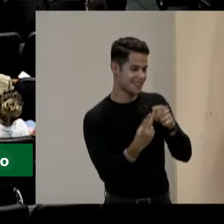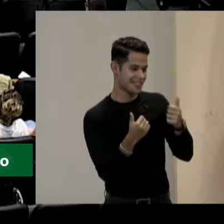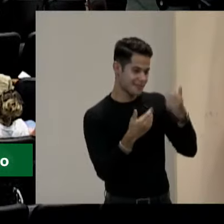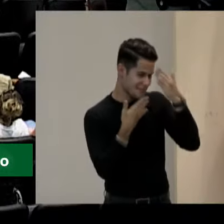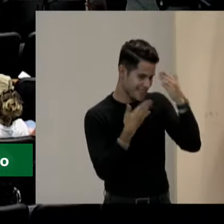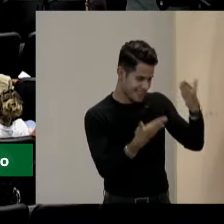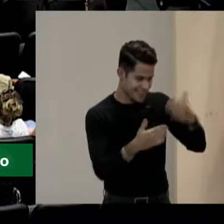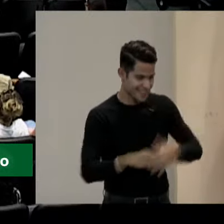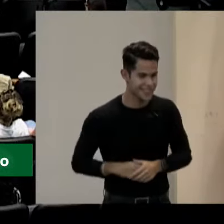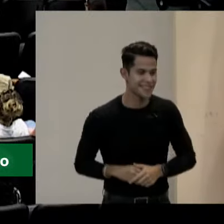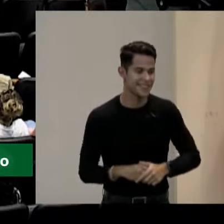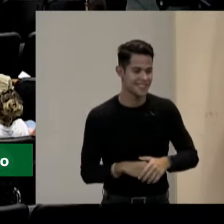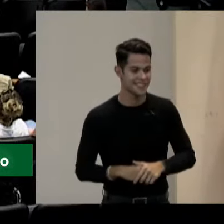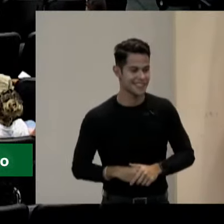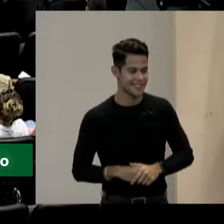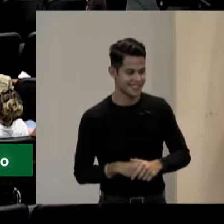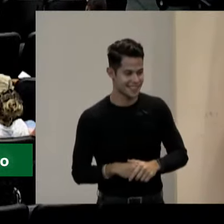obrigado.